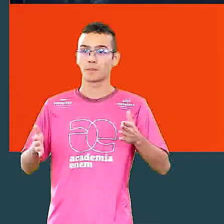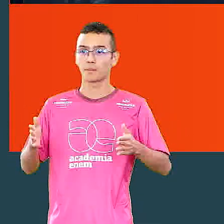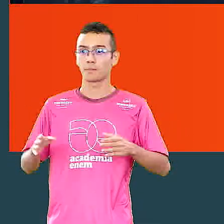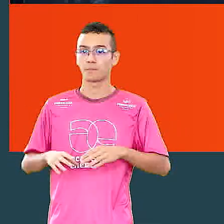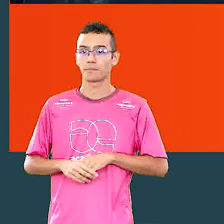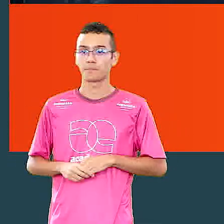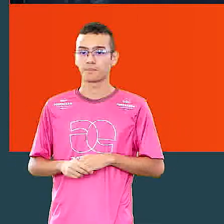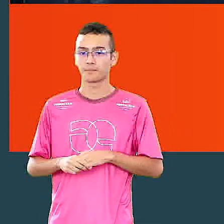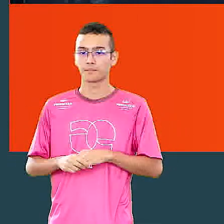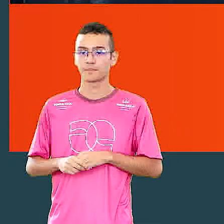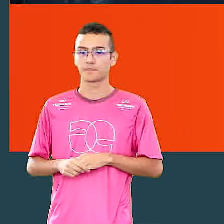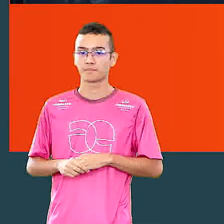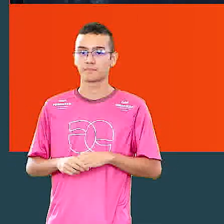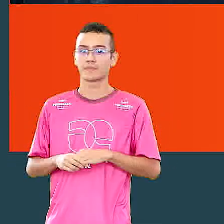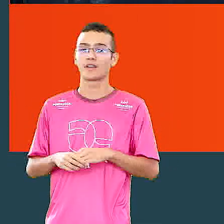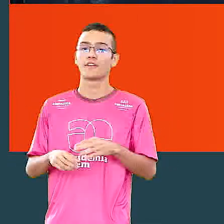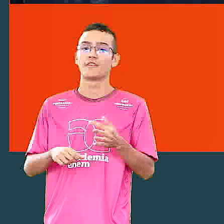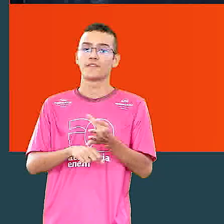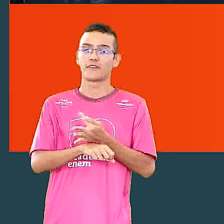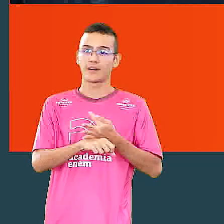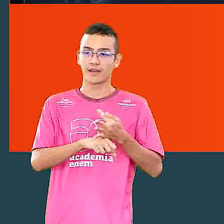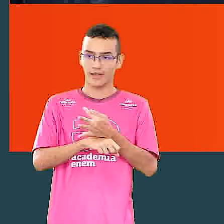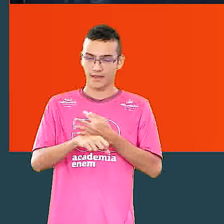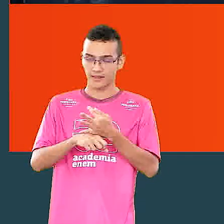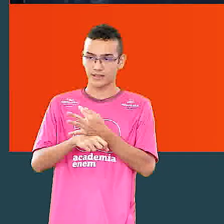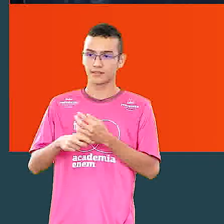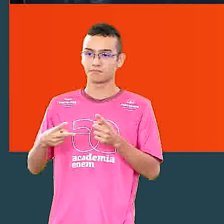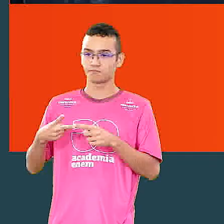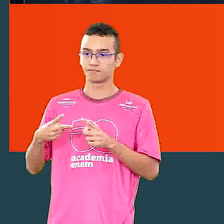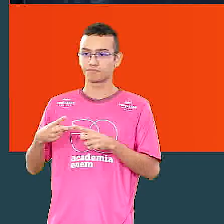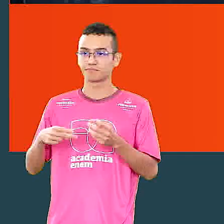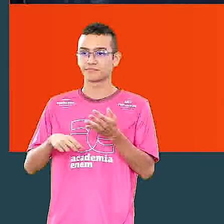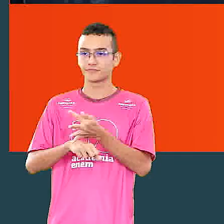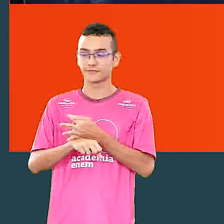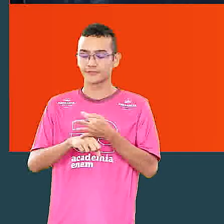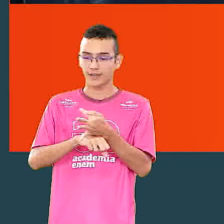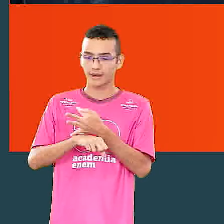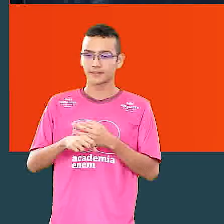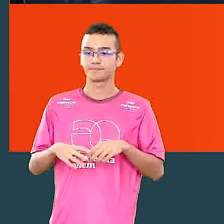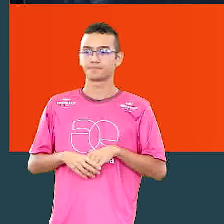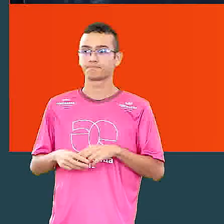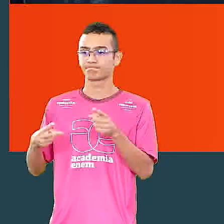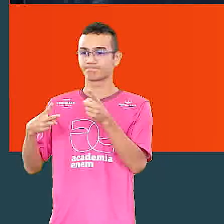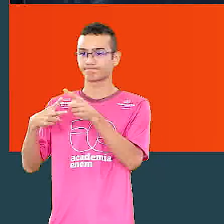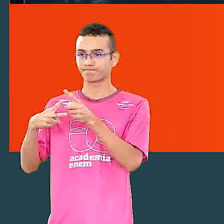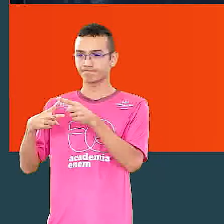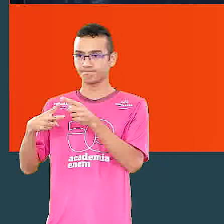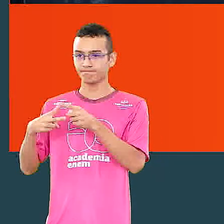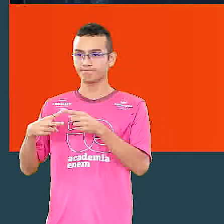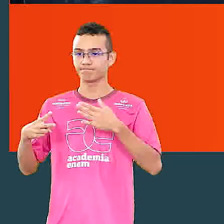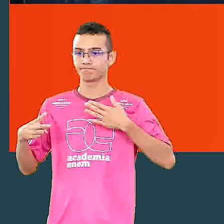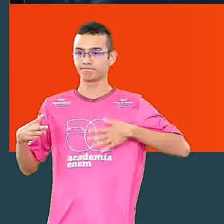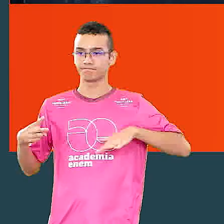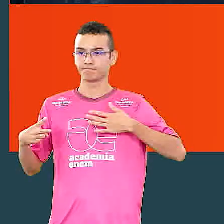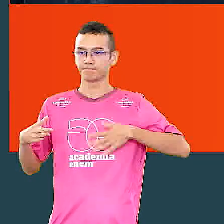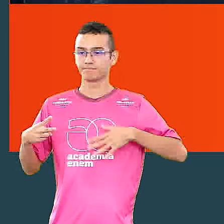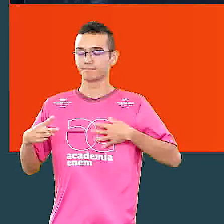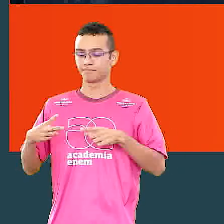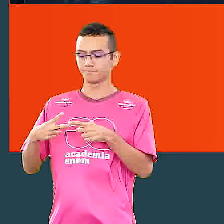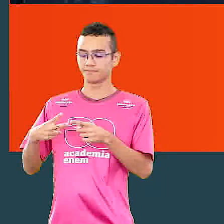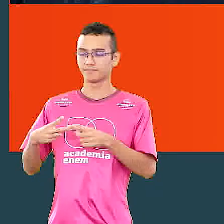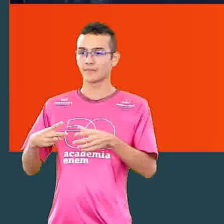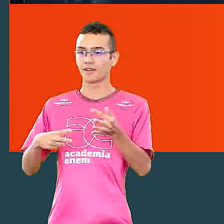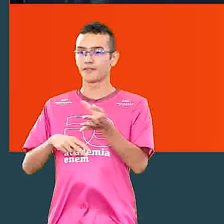Segunda coisa, férias. Férias. Descanso semanal, férias. Isaac,